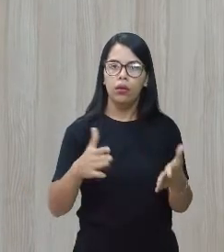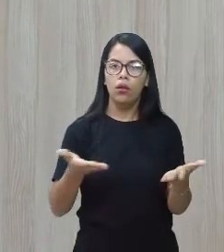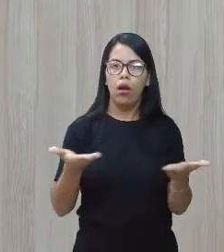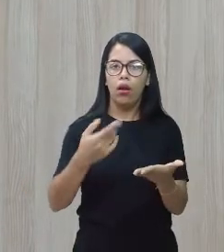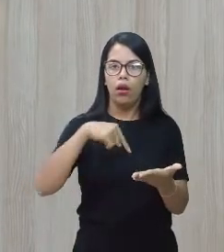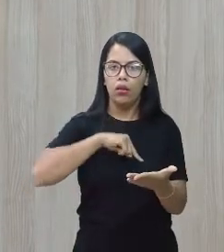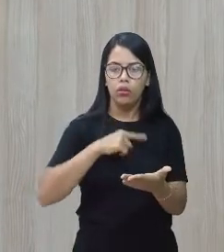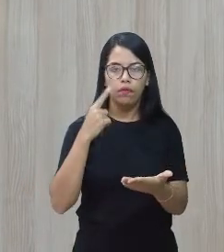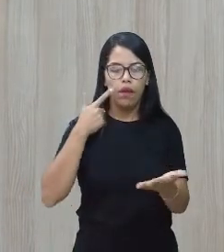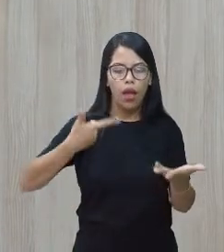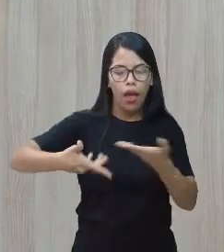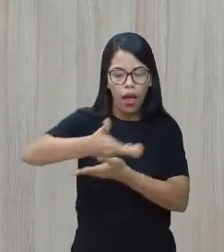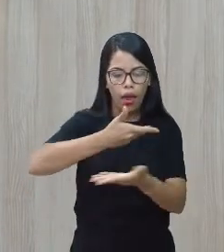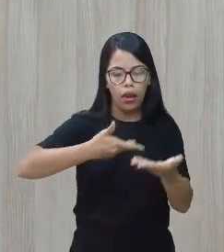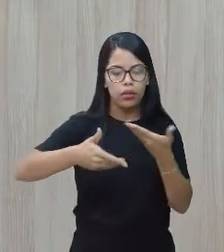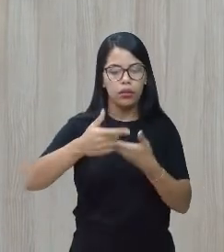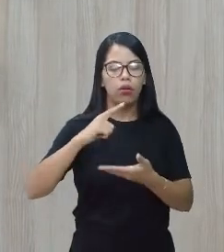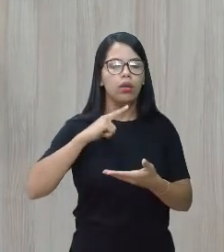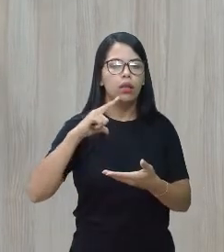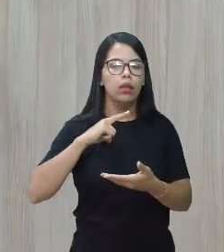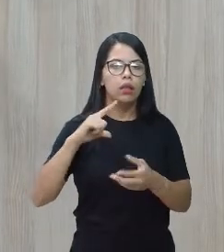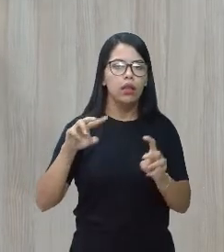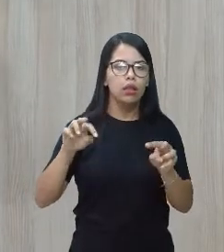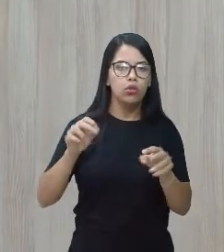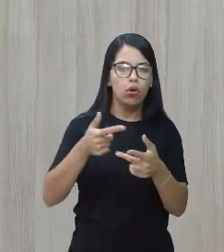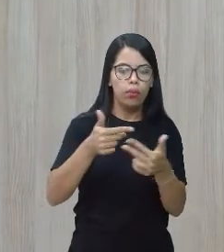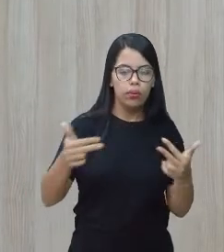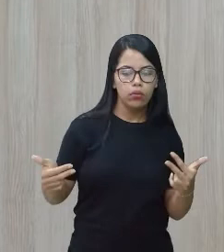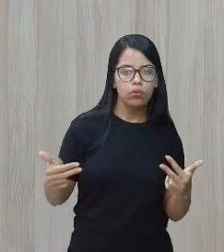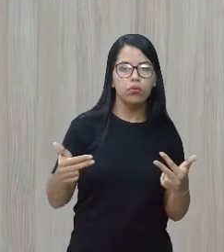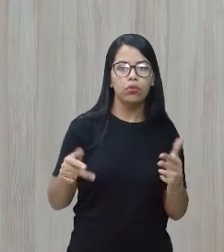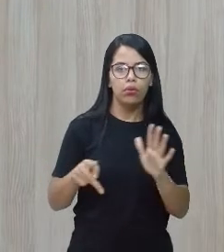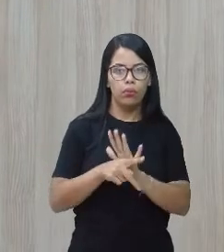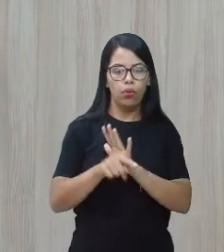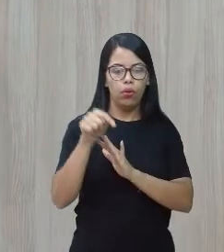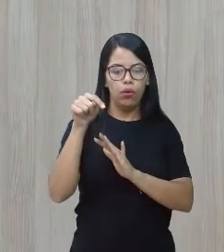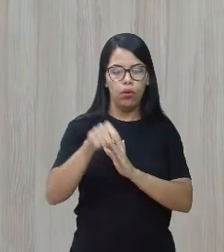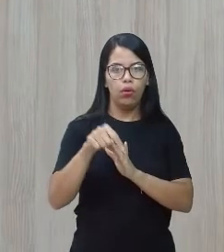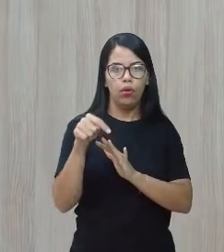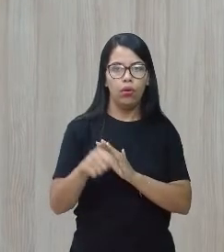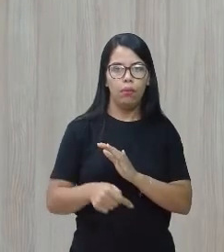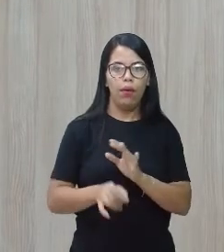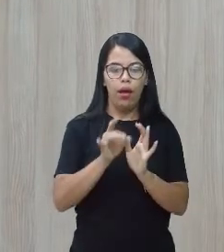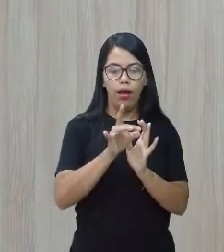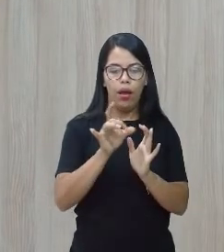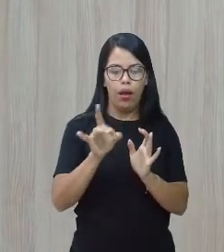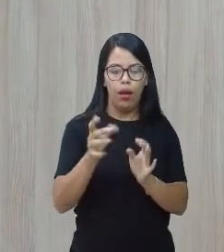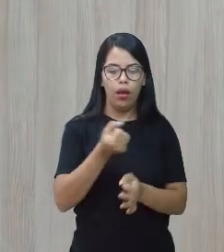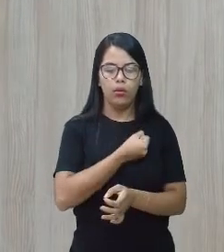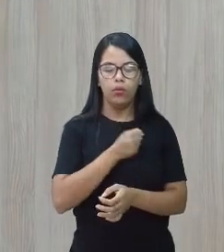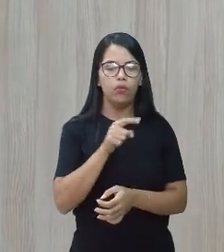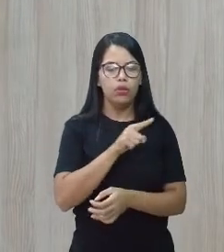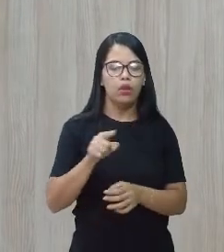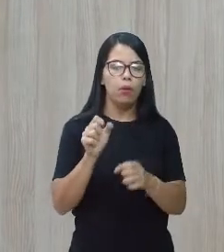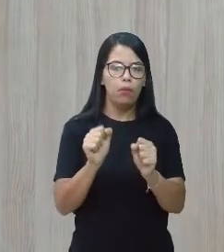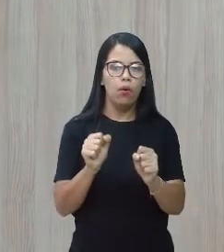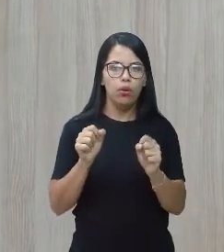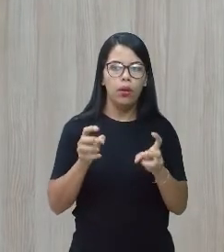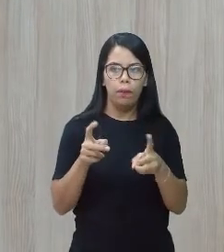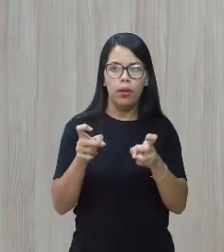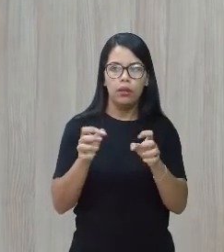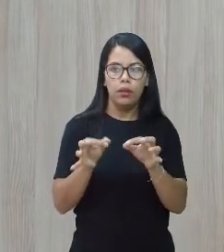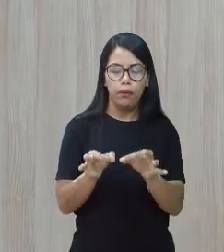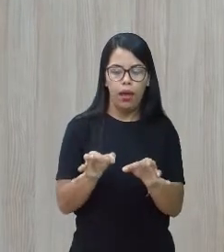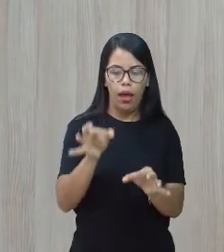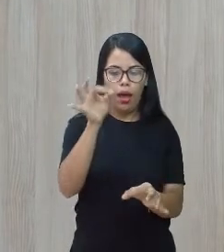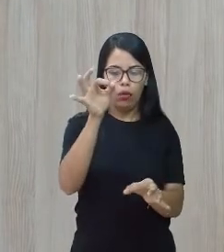que existe entre as suas respectivas situações referente a cada número. Você pode notar que a altura